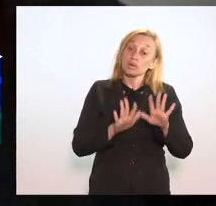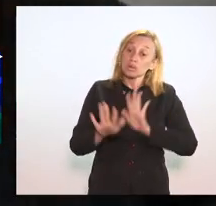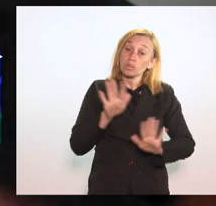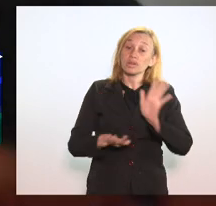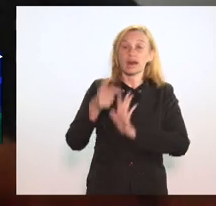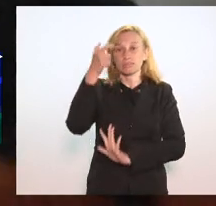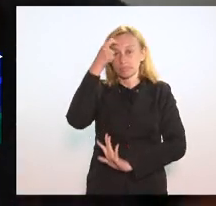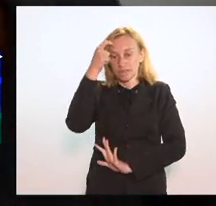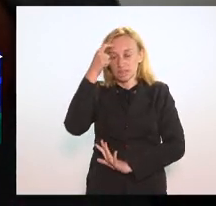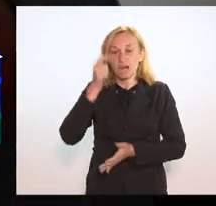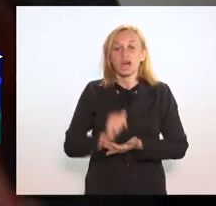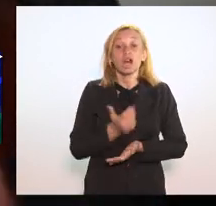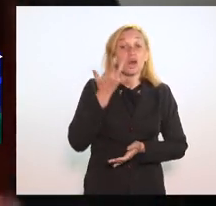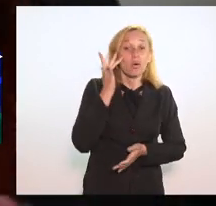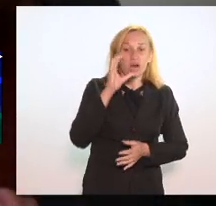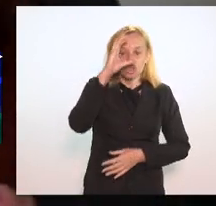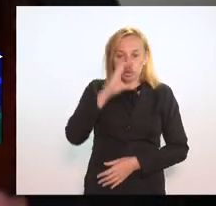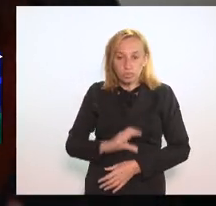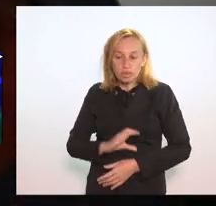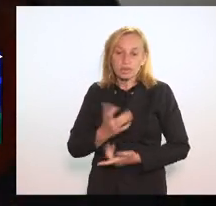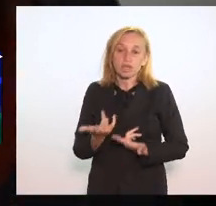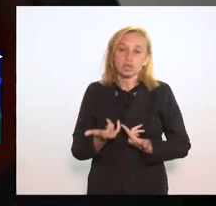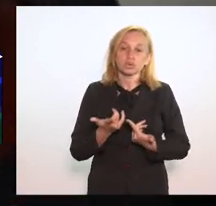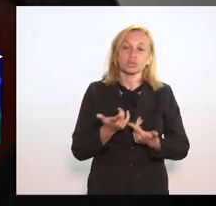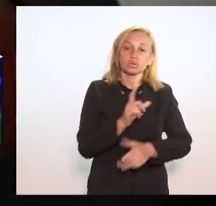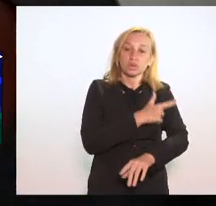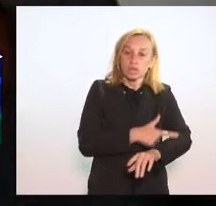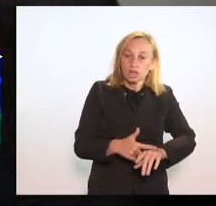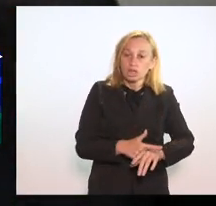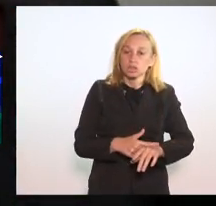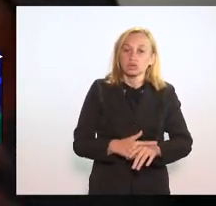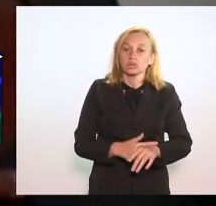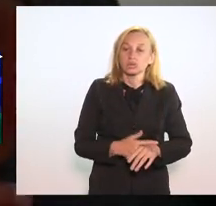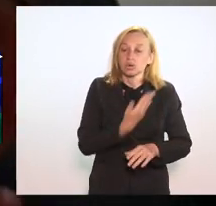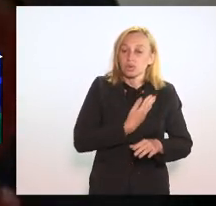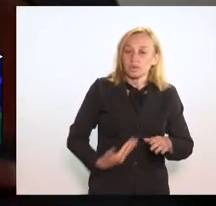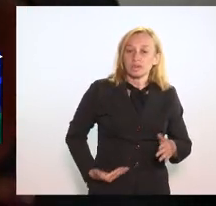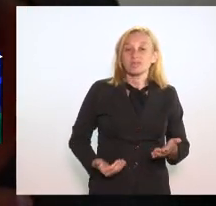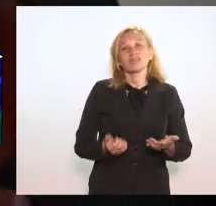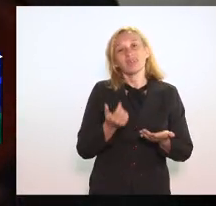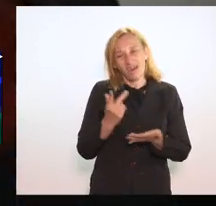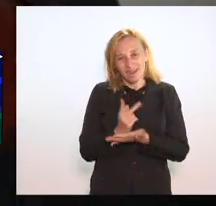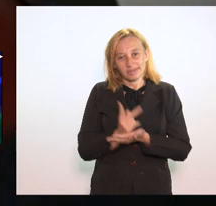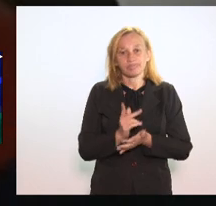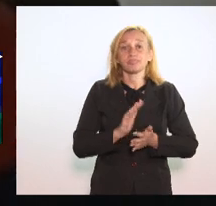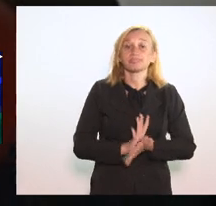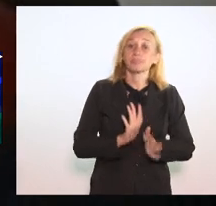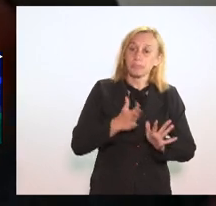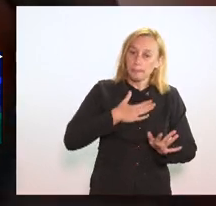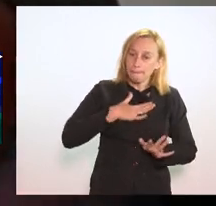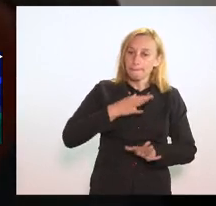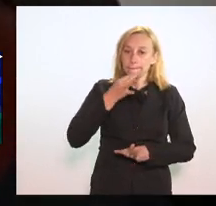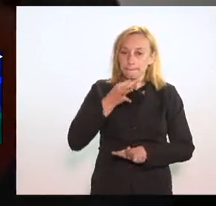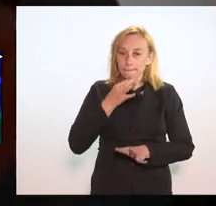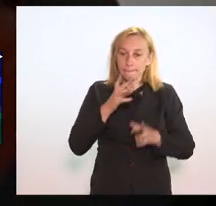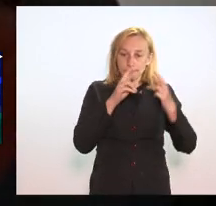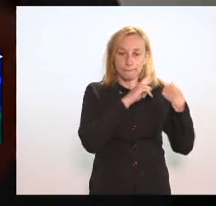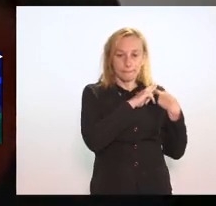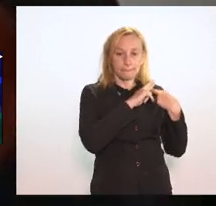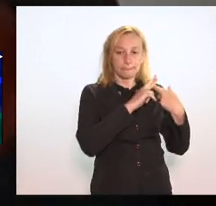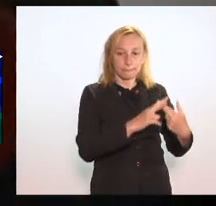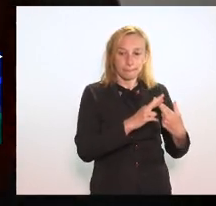acha que o comportamento do governador está essa em minha opinião está exagerado é de jogar a responsabilidade